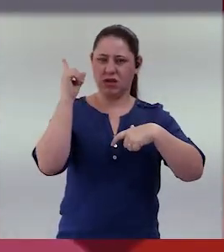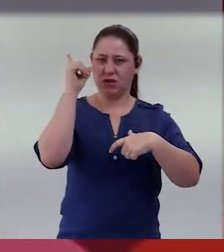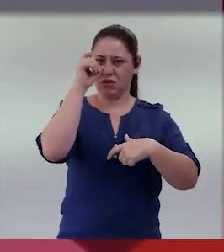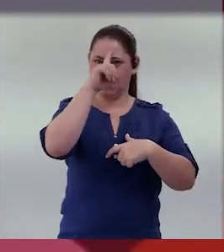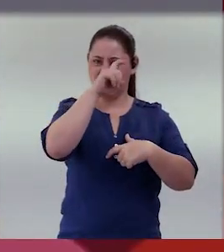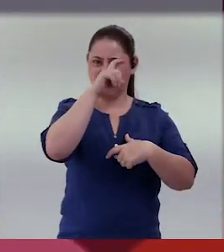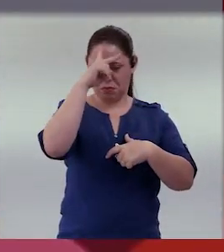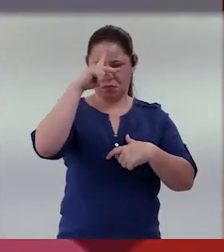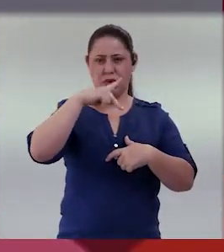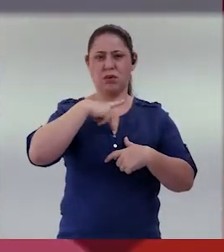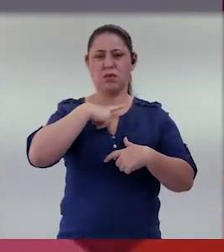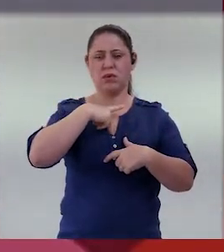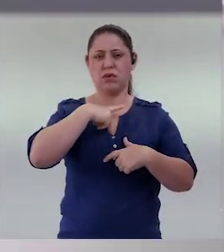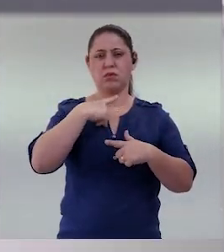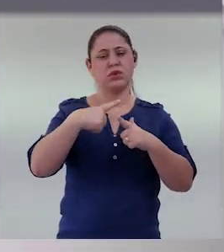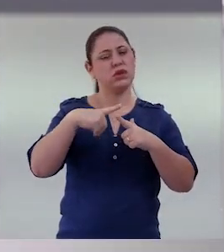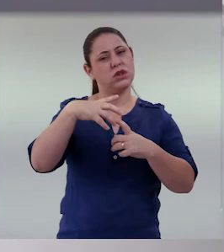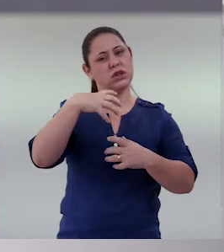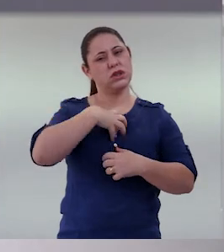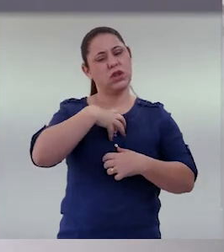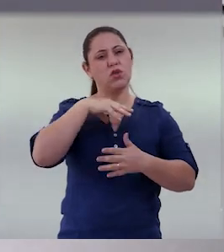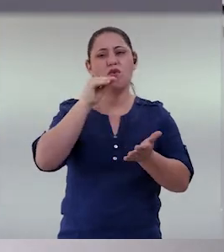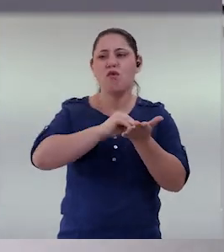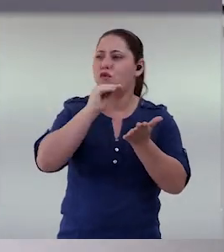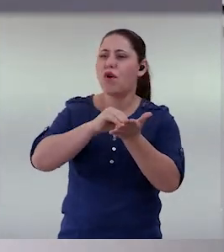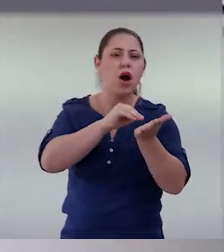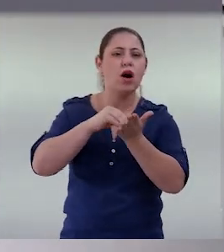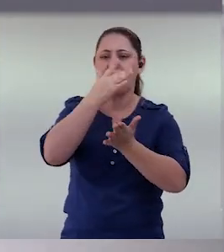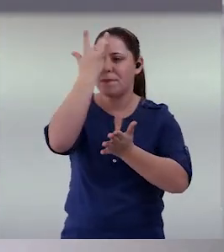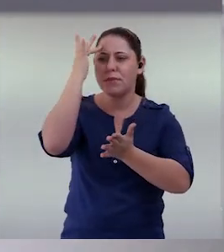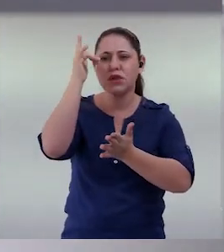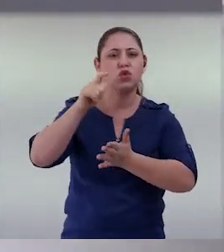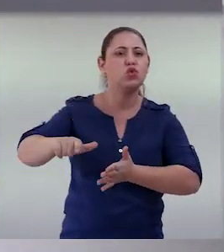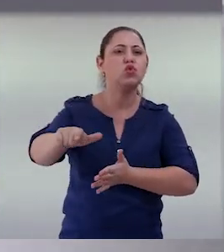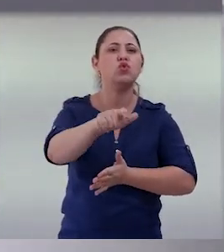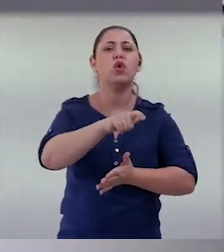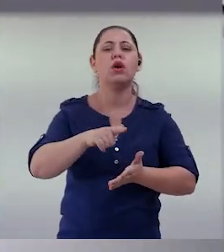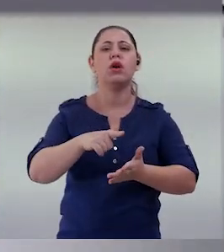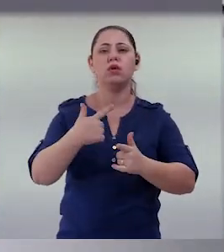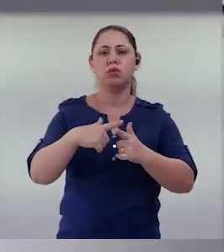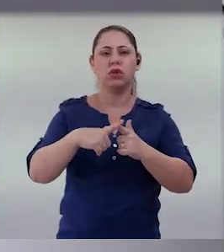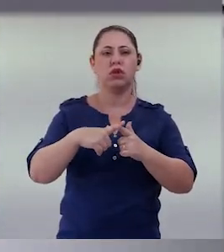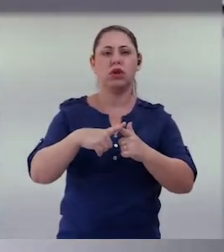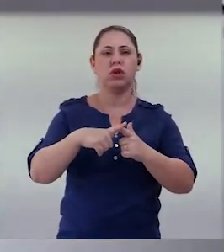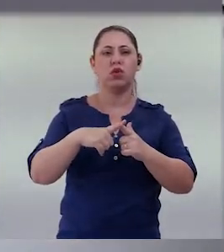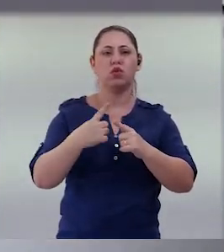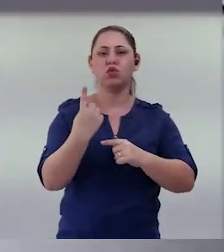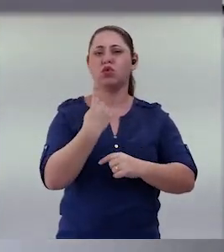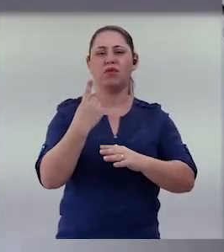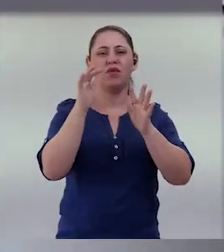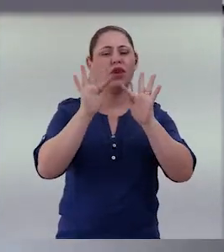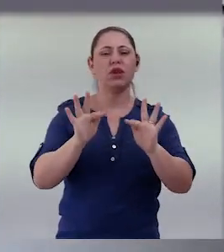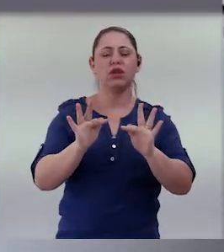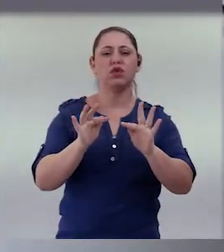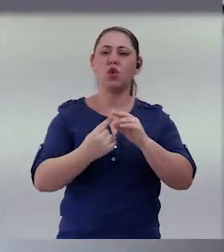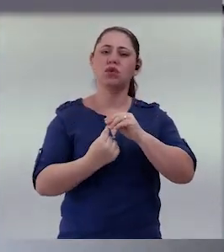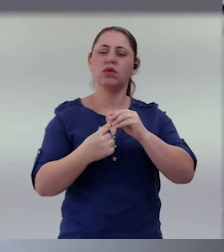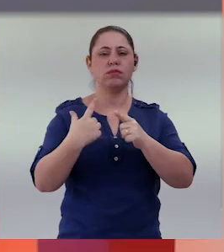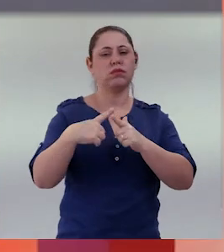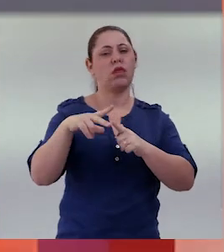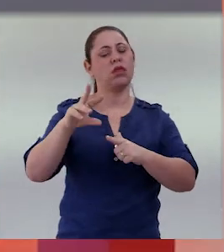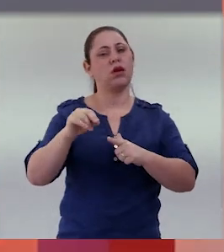a minha companhia é tão difícil para mim, por que que eu sinto tanta falta das pessoas, por que que eu não consigo lidar comigo